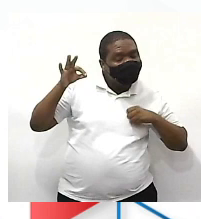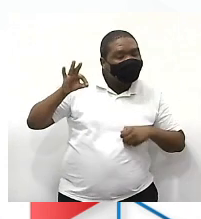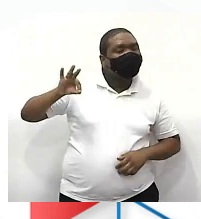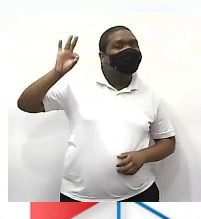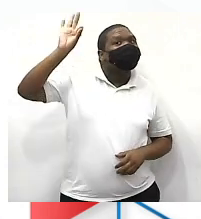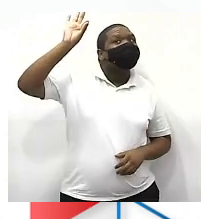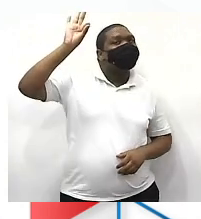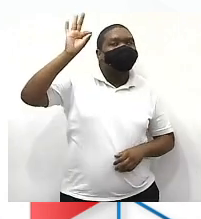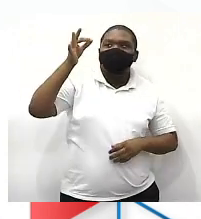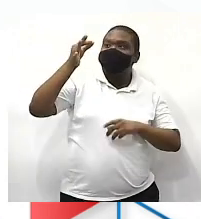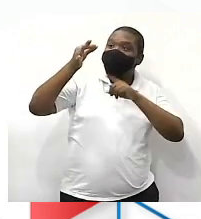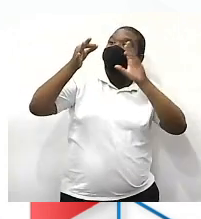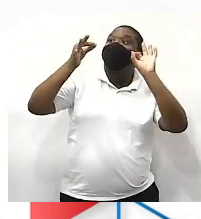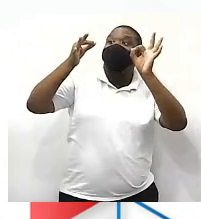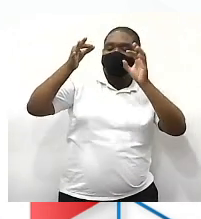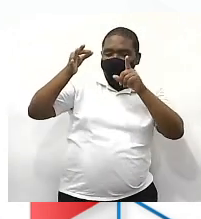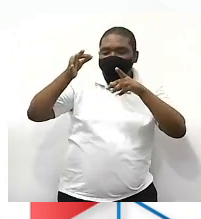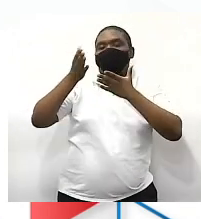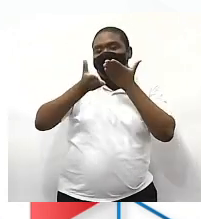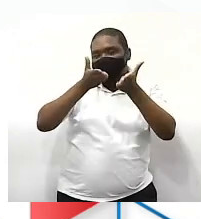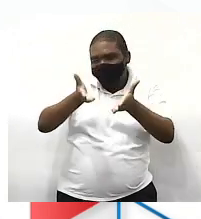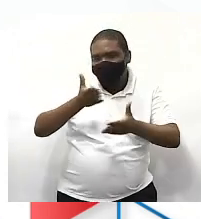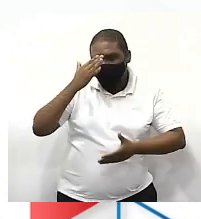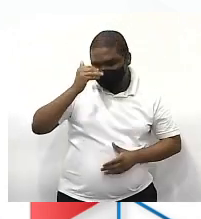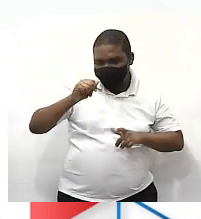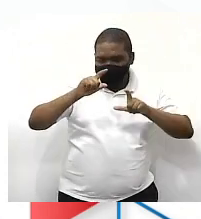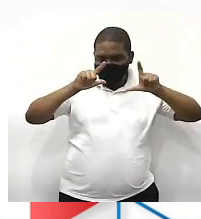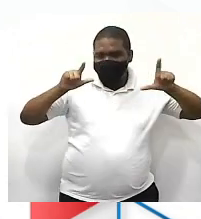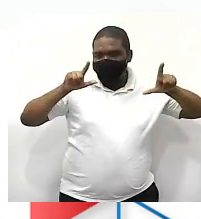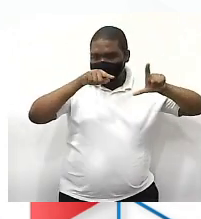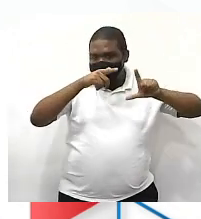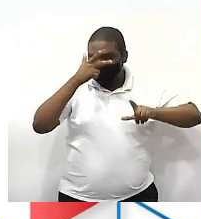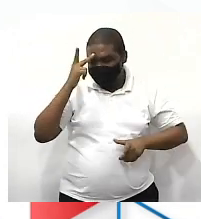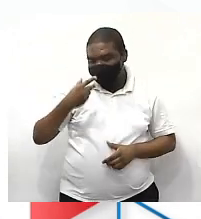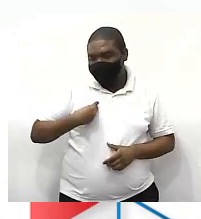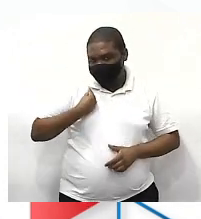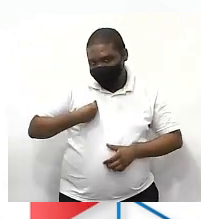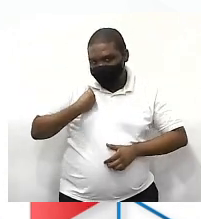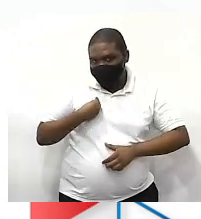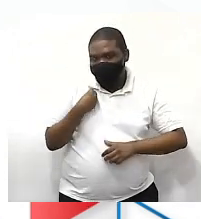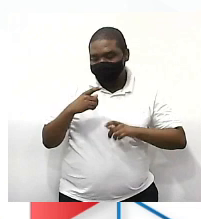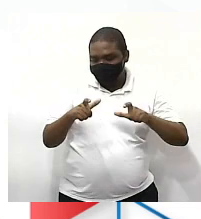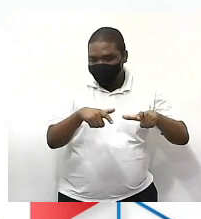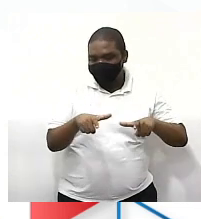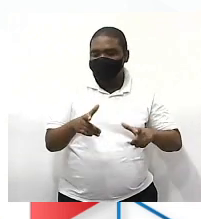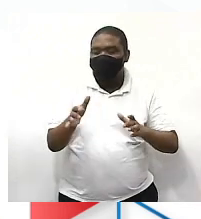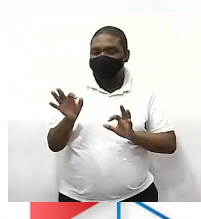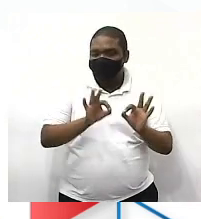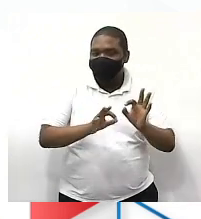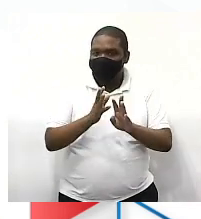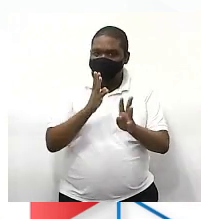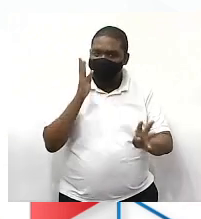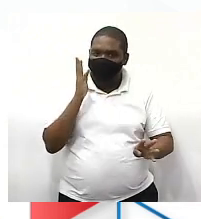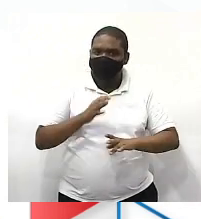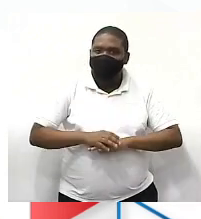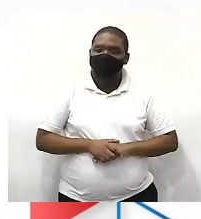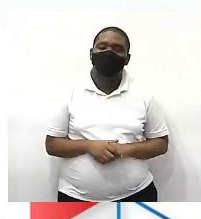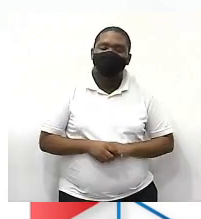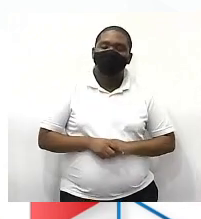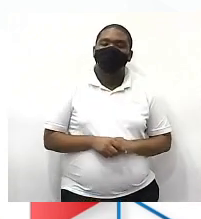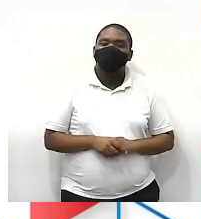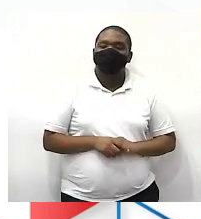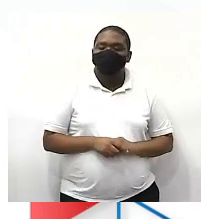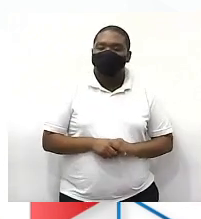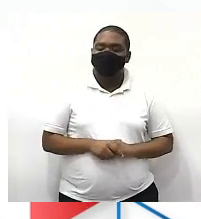senha, tá bom? Para registrar a tua presença e botar você numa listinha aí de